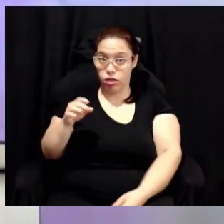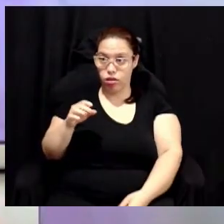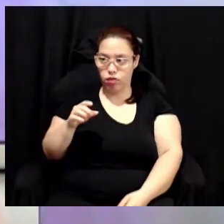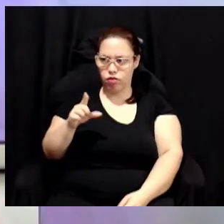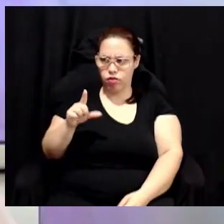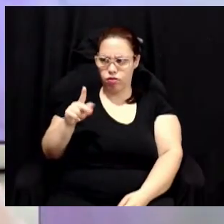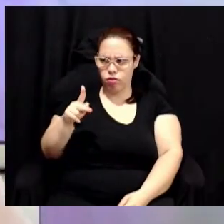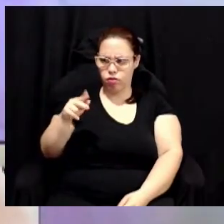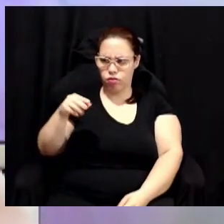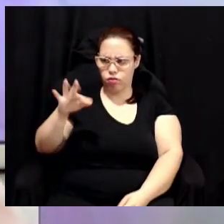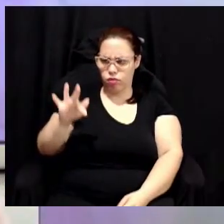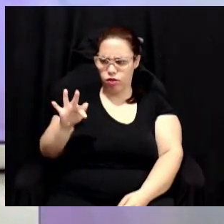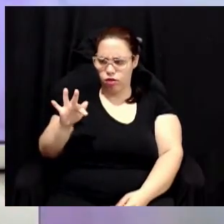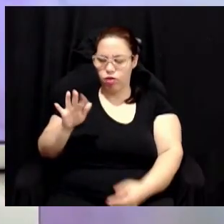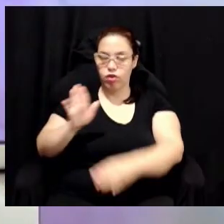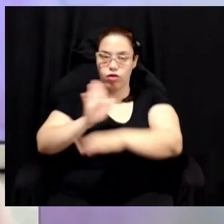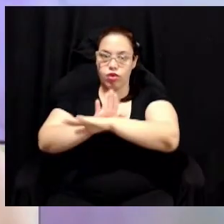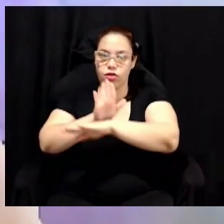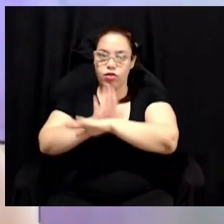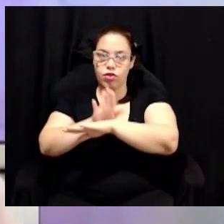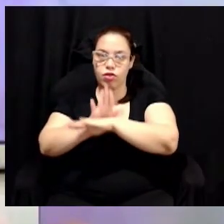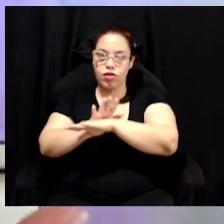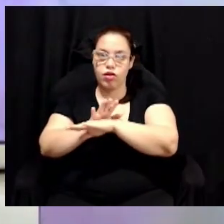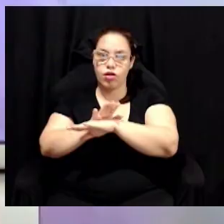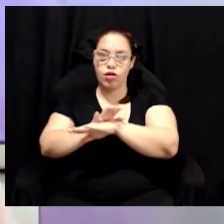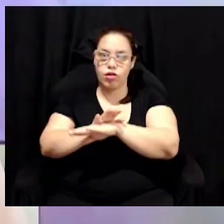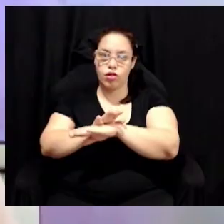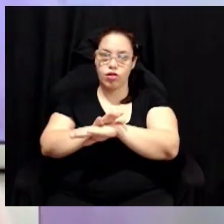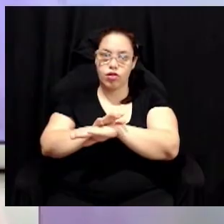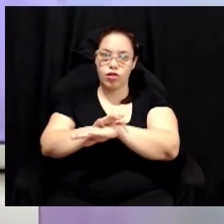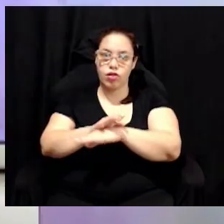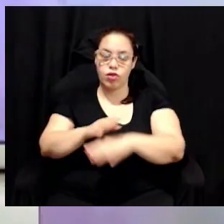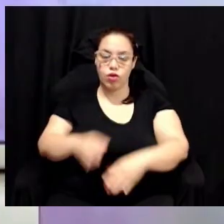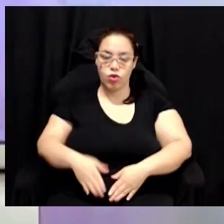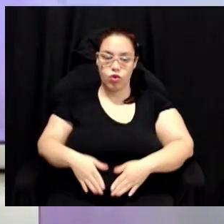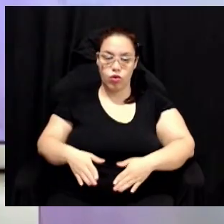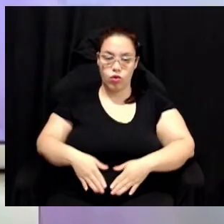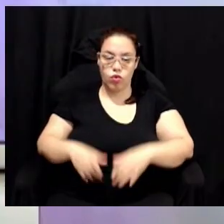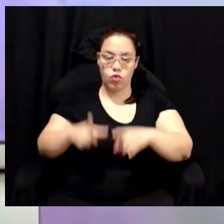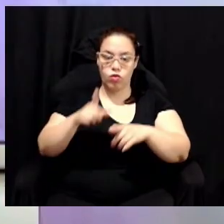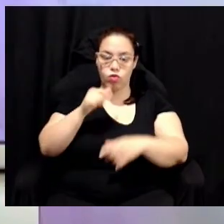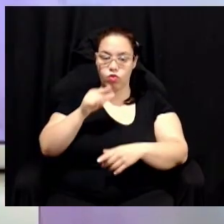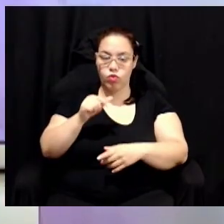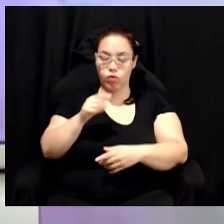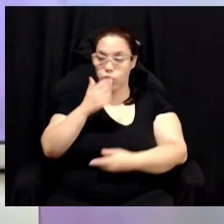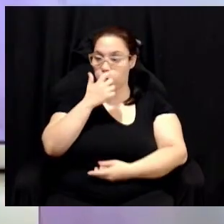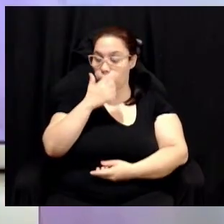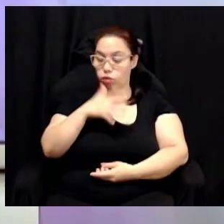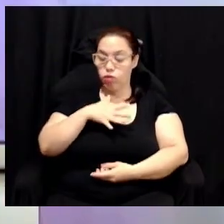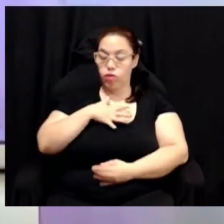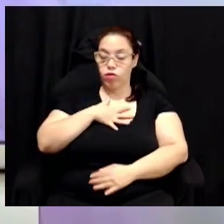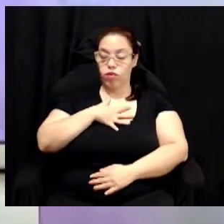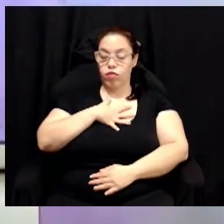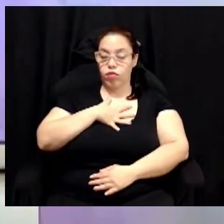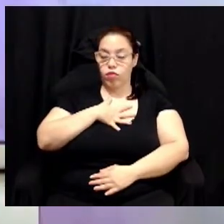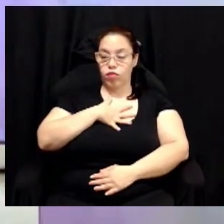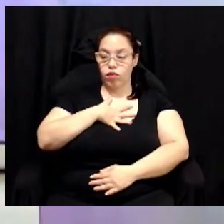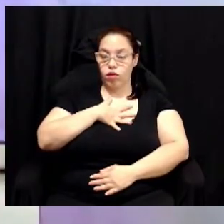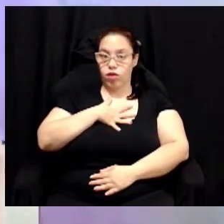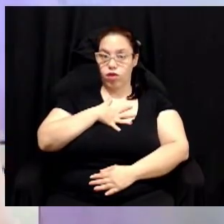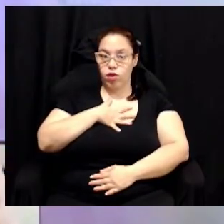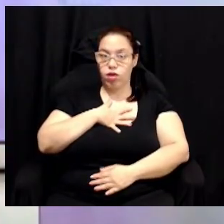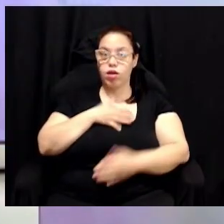é uma técnica que ajuda a diminuir a diástase, incontinência urinária, a hernia umbilical através da respiração. Então, o que eu vou